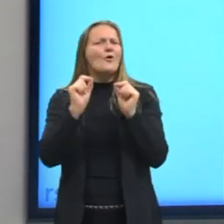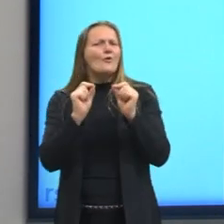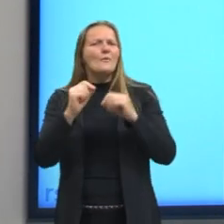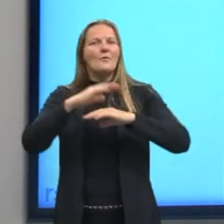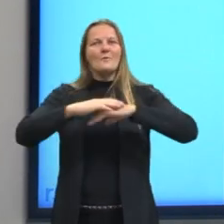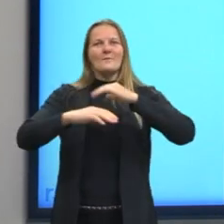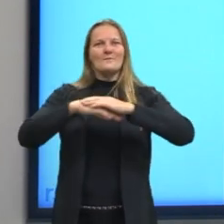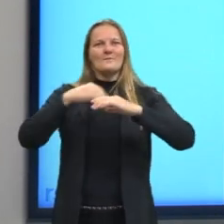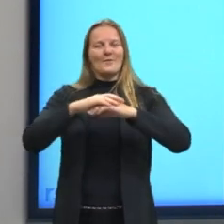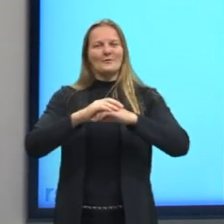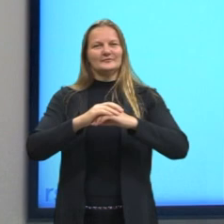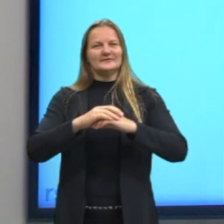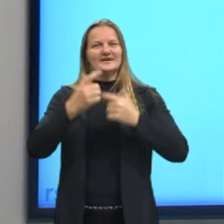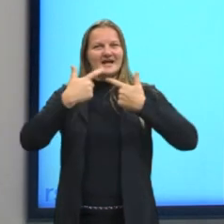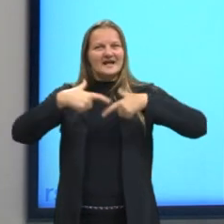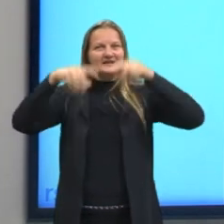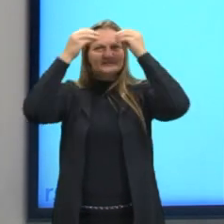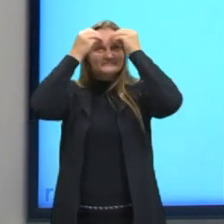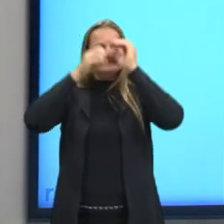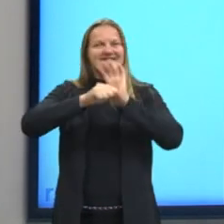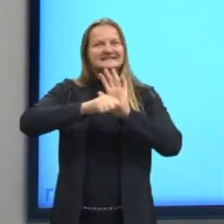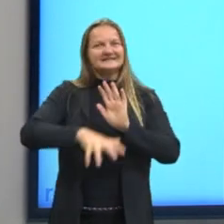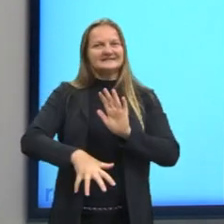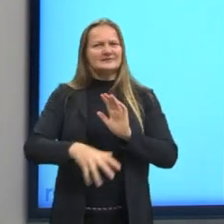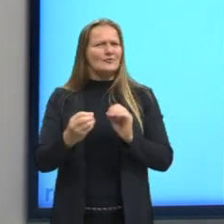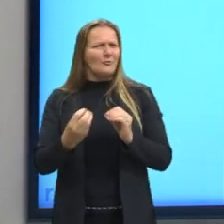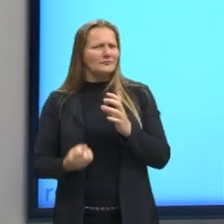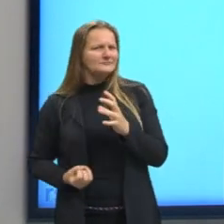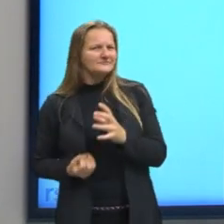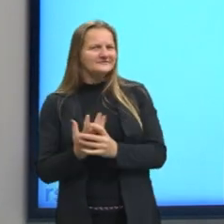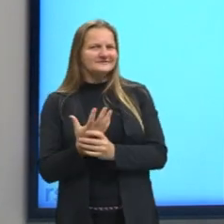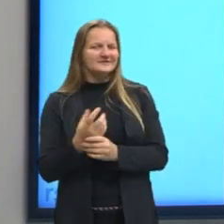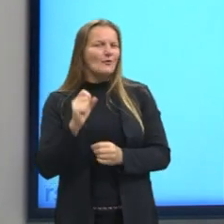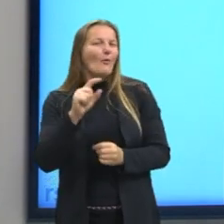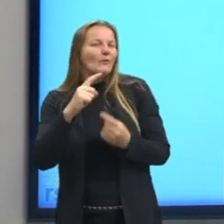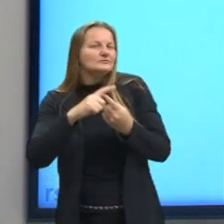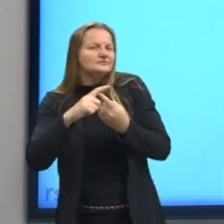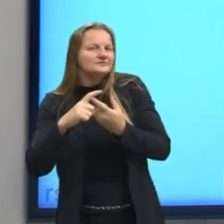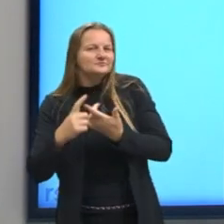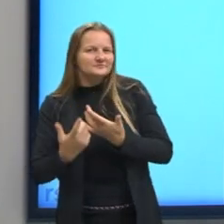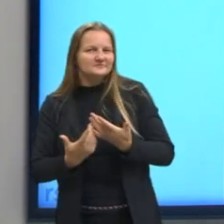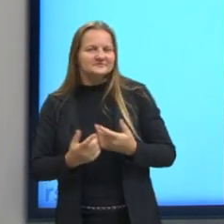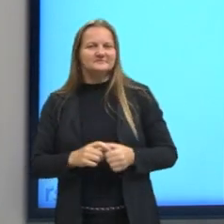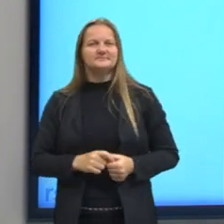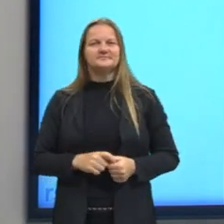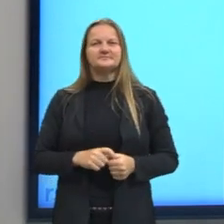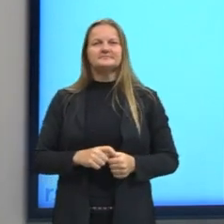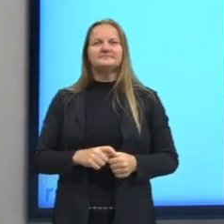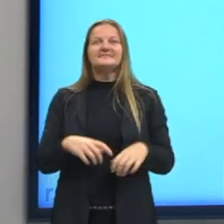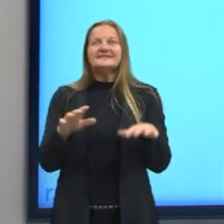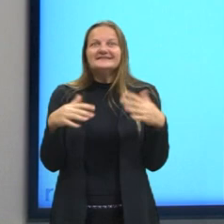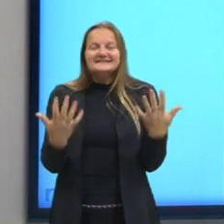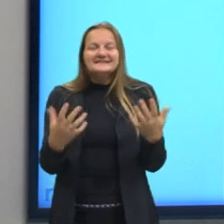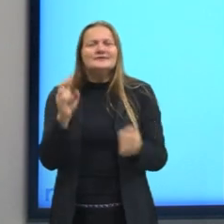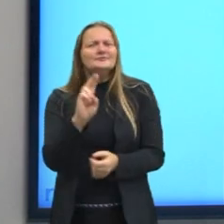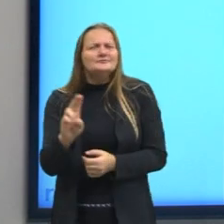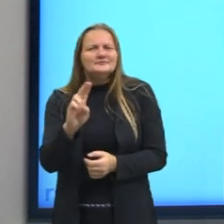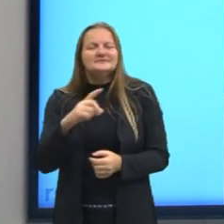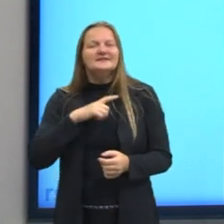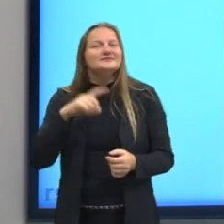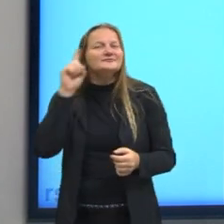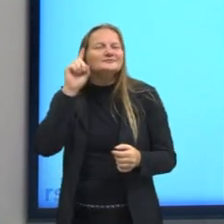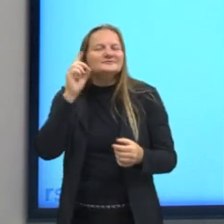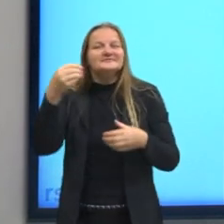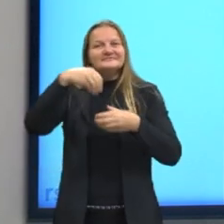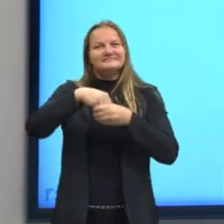monta essas figuras de linguagem como é que elas surgem tipos de figuras existem e como é que a gente usa elas